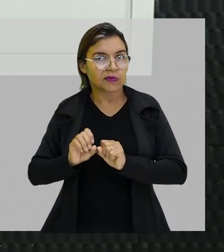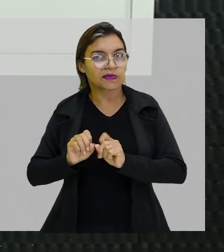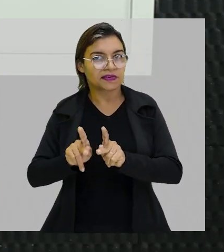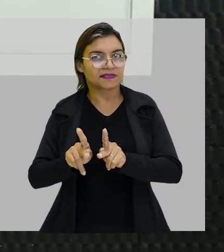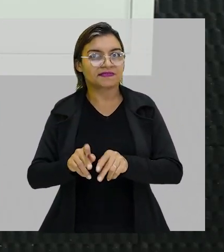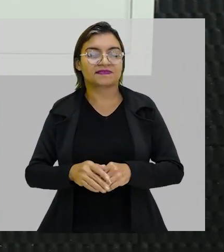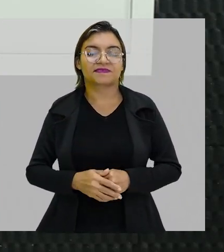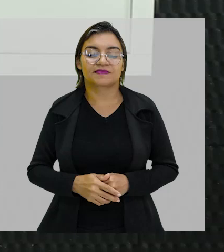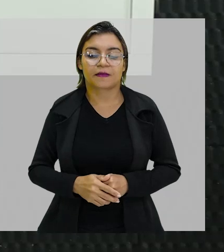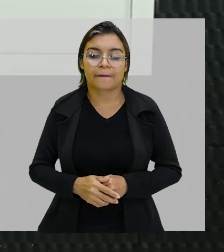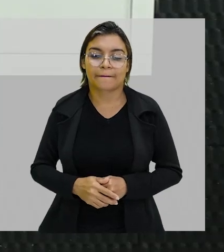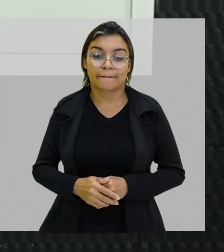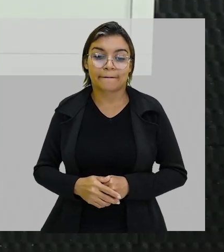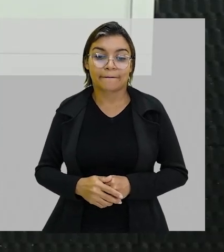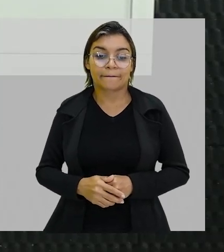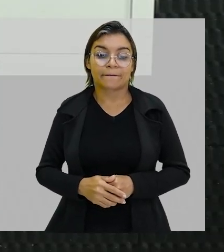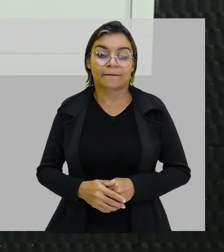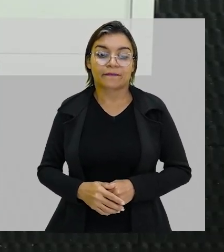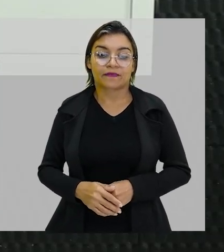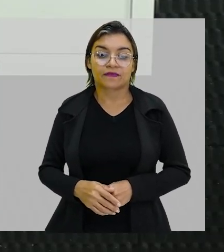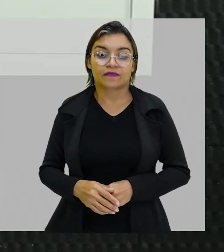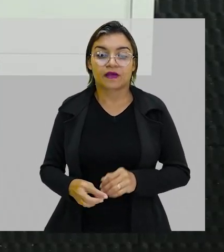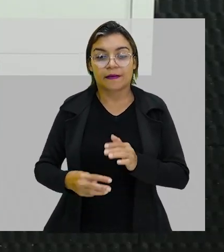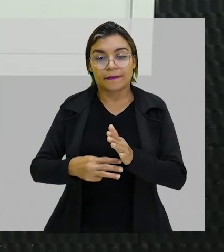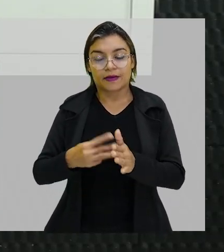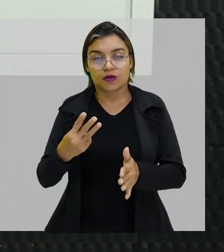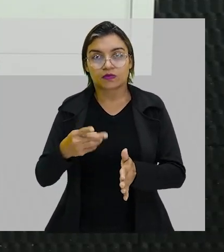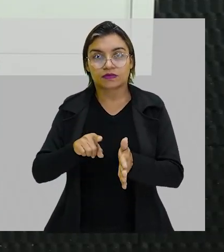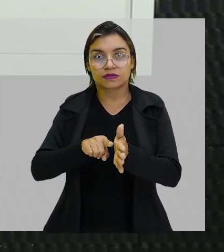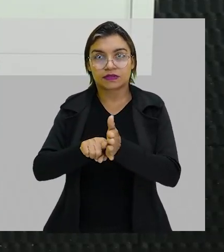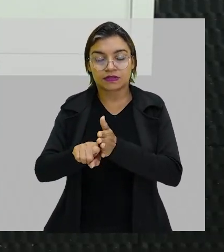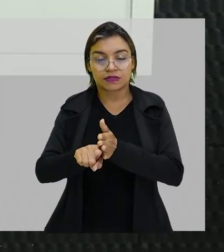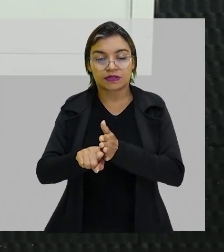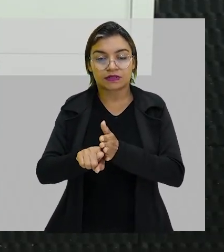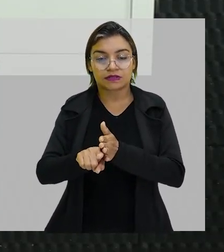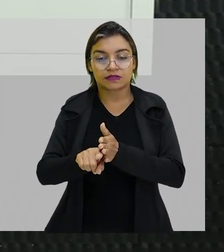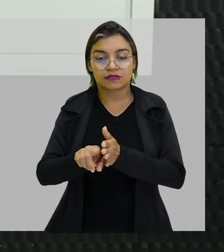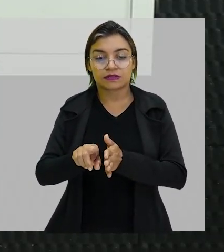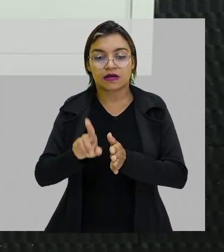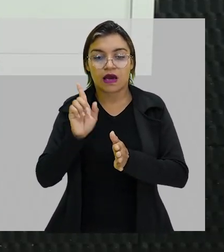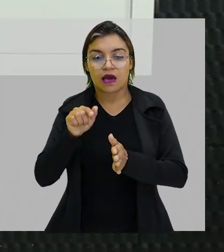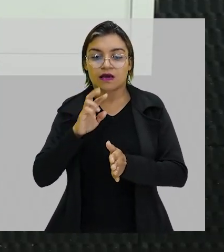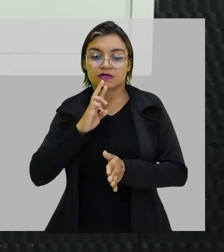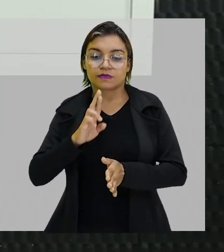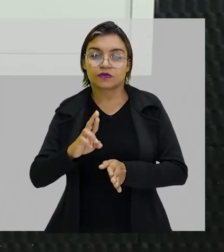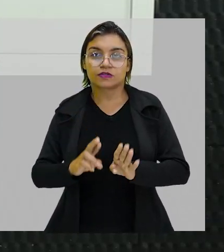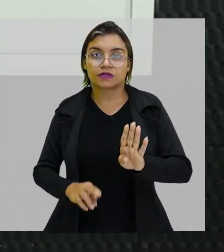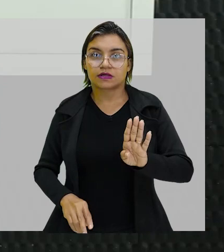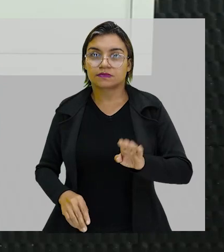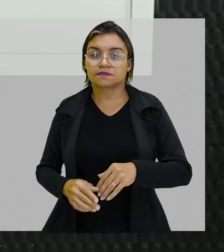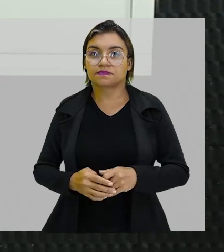ok? Então, questão 3 está vencida, né? Questão 4.